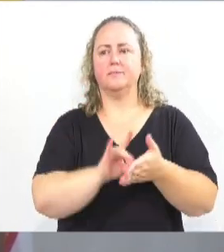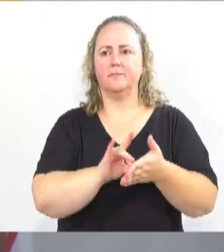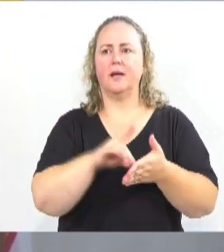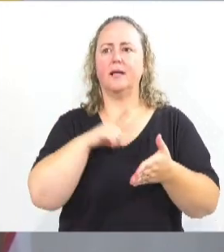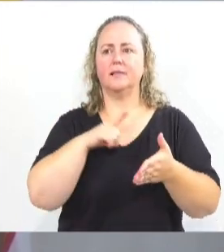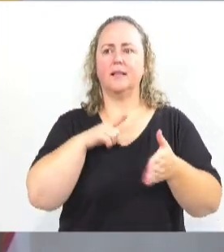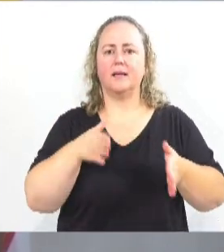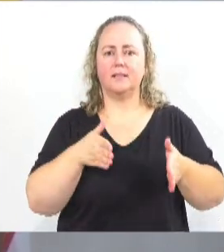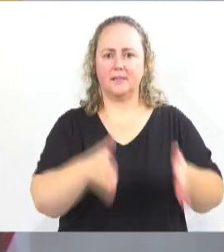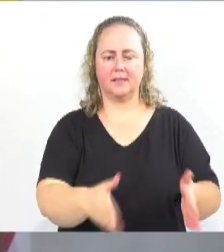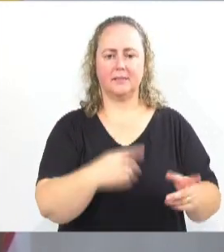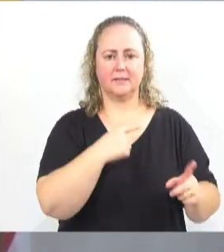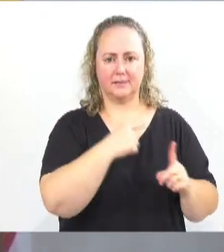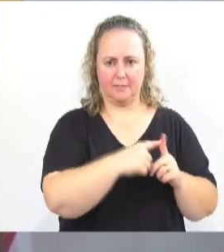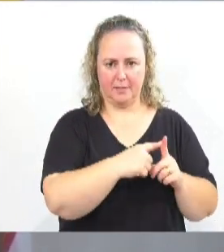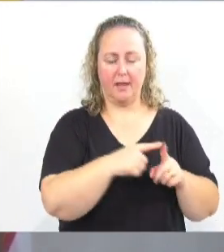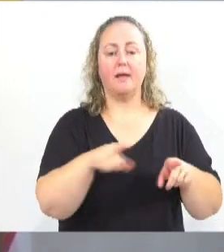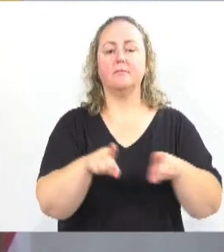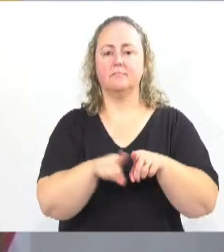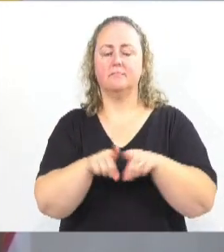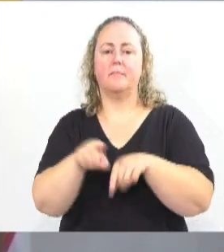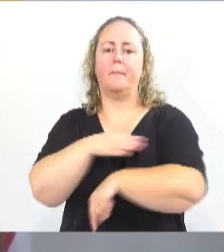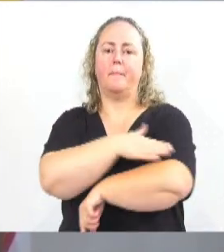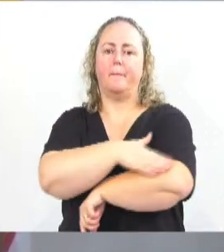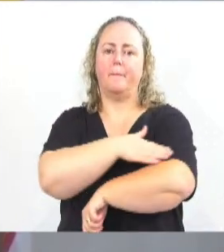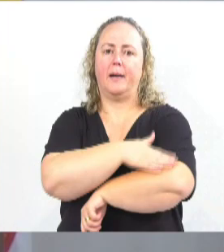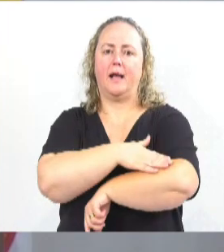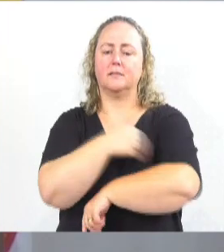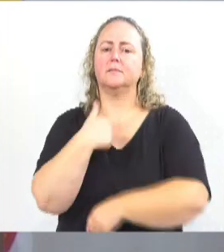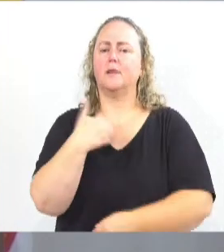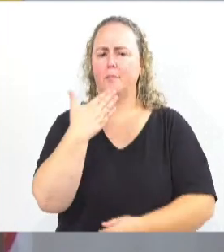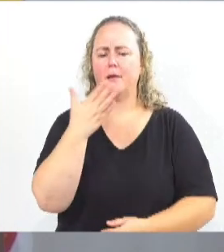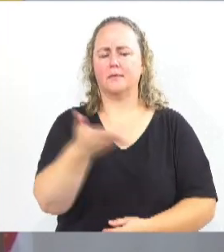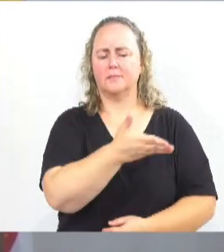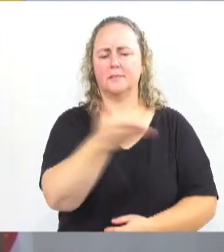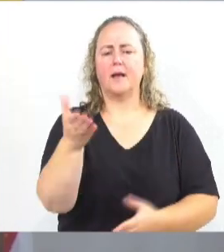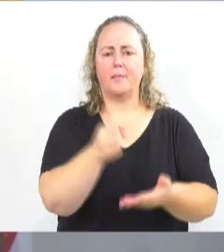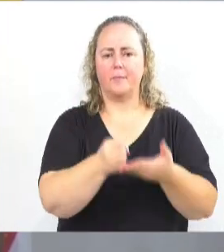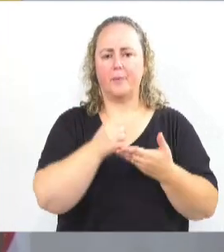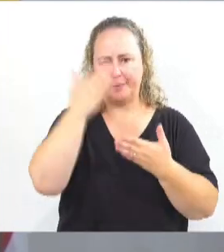cemitério lá e também numa praça. Tá? E peço aqui, então, o apoio de vocês. Muito obrigado.